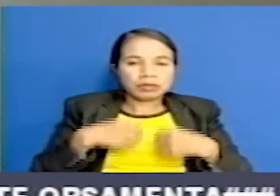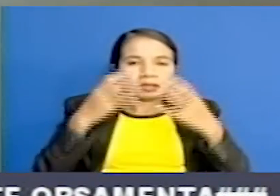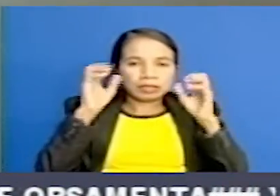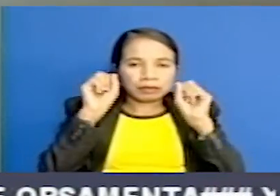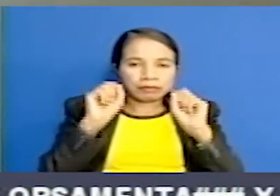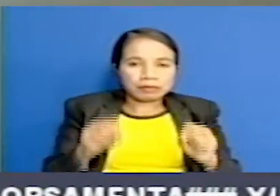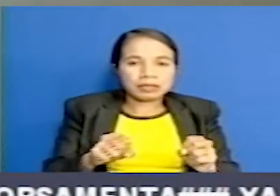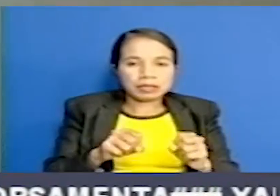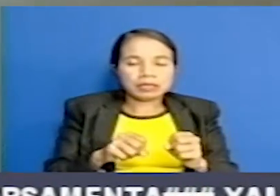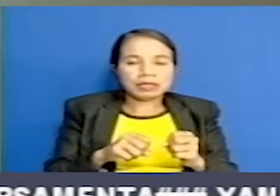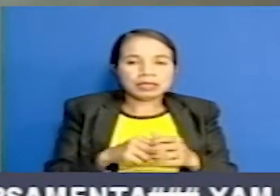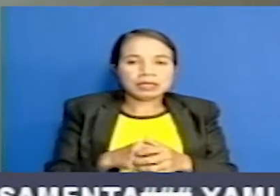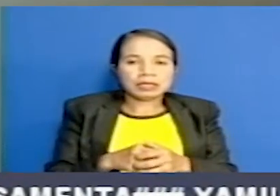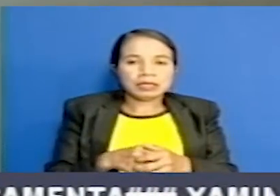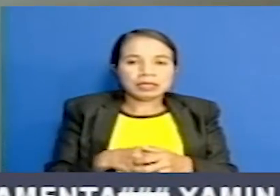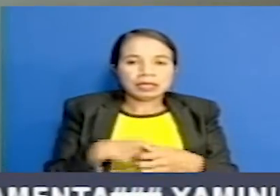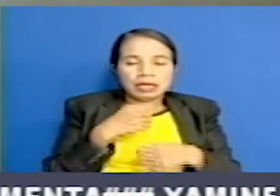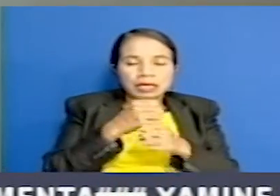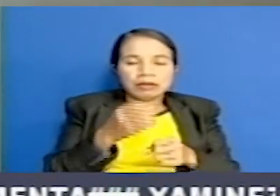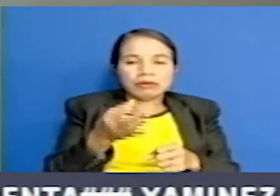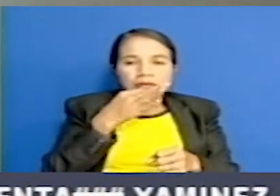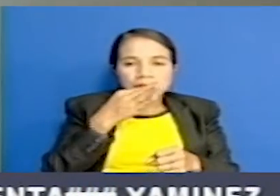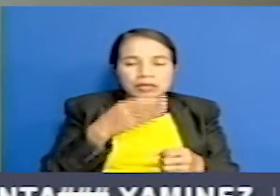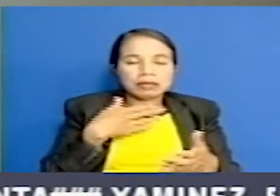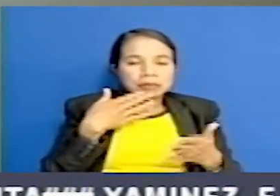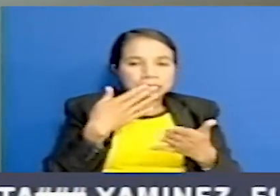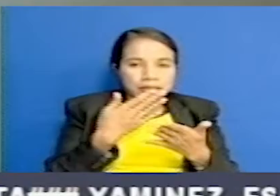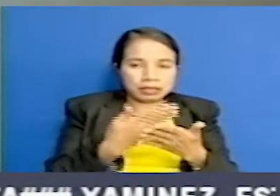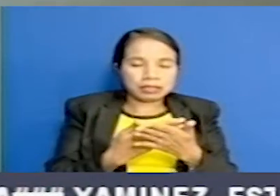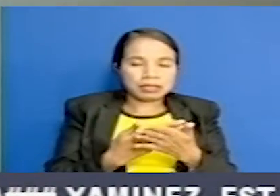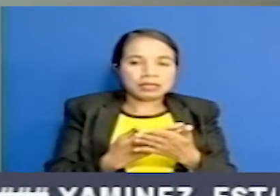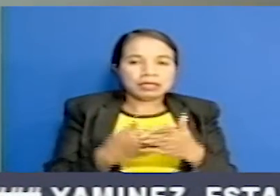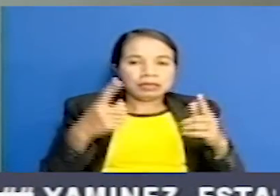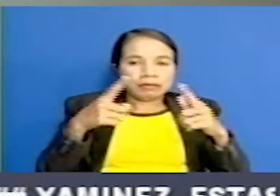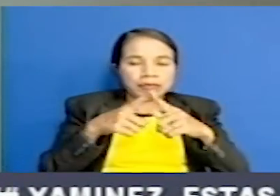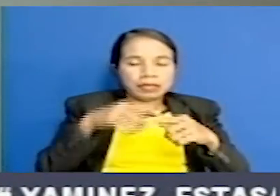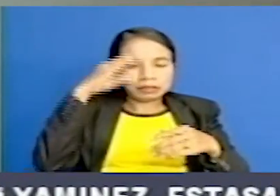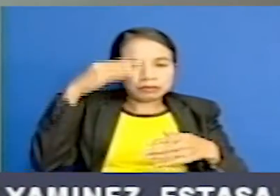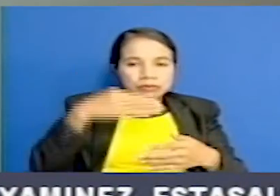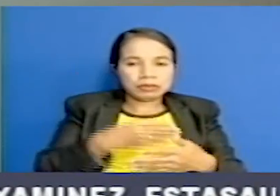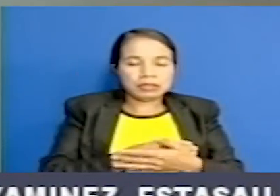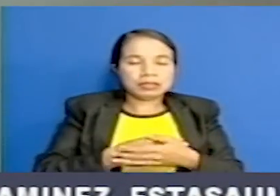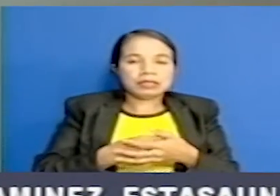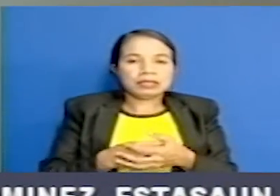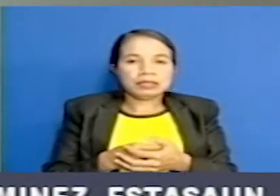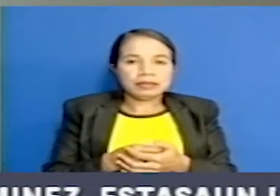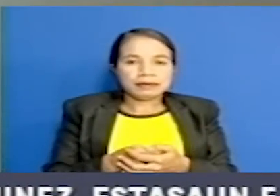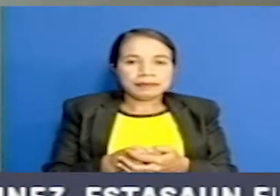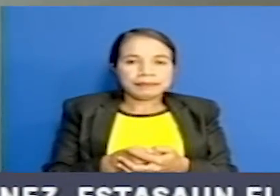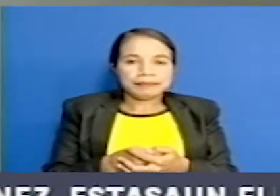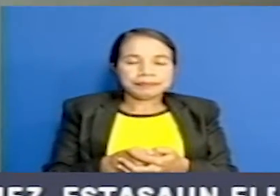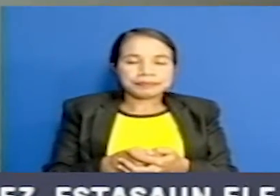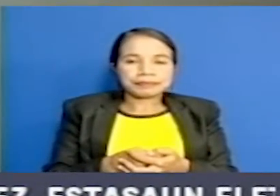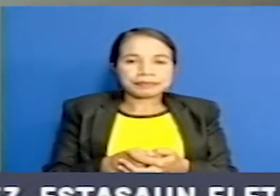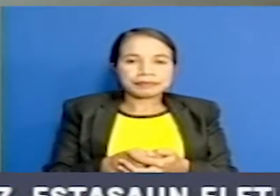ele produz a irão, que é nutritivo, da barra e tenha o ansira. E